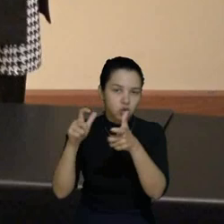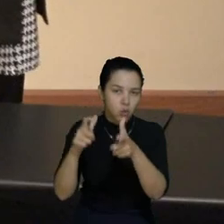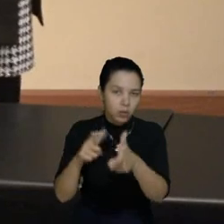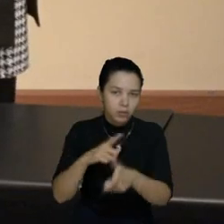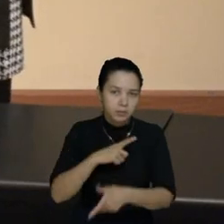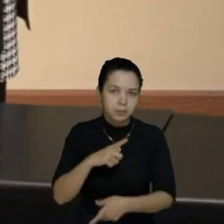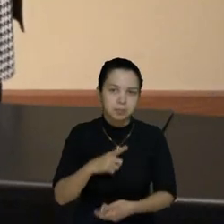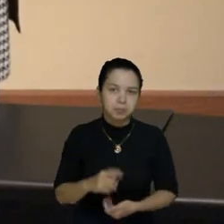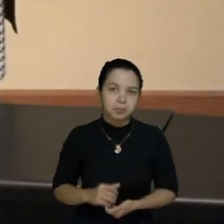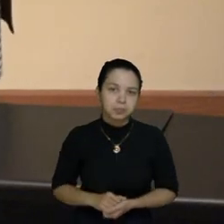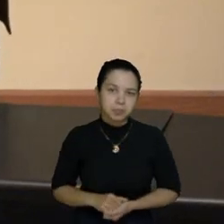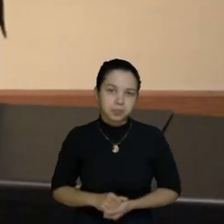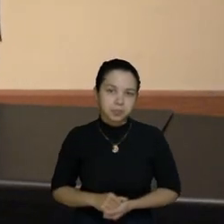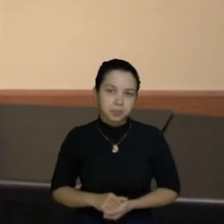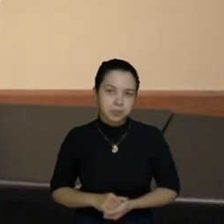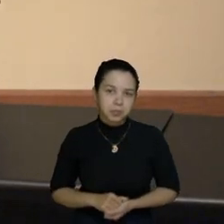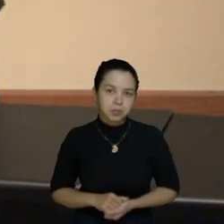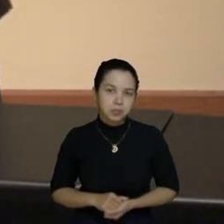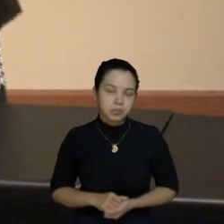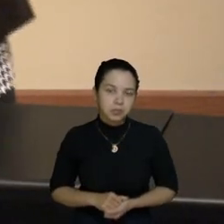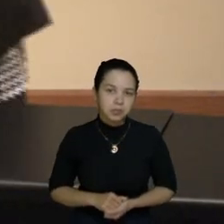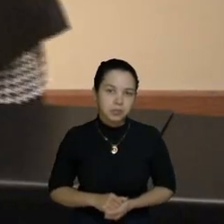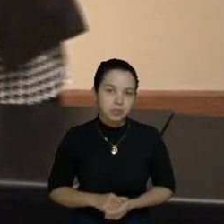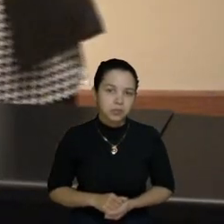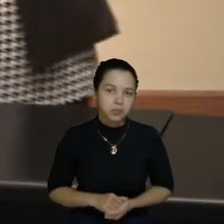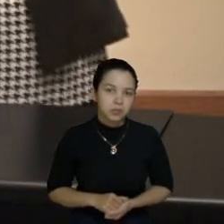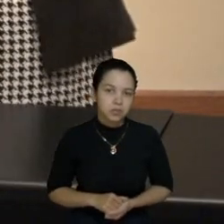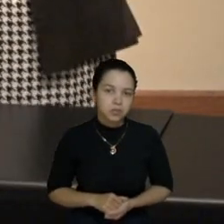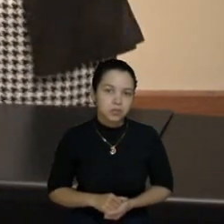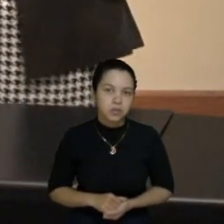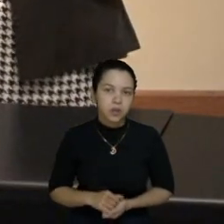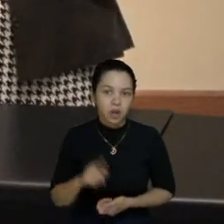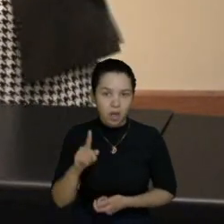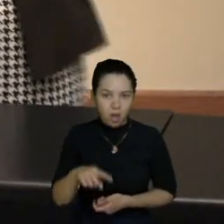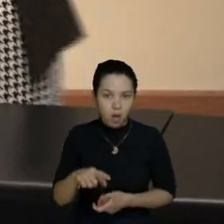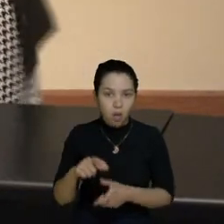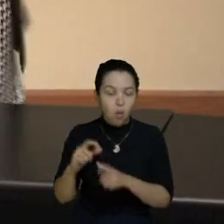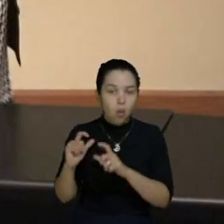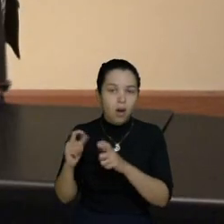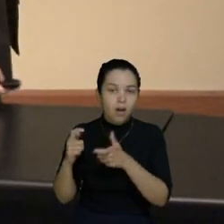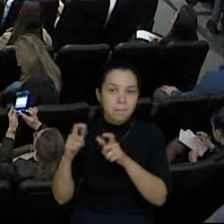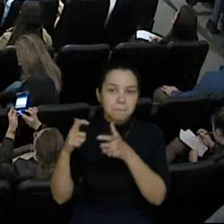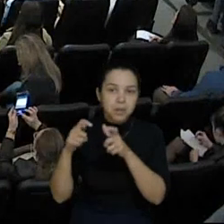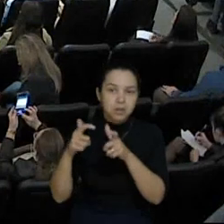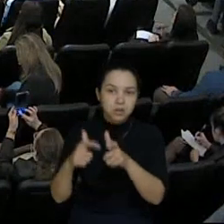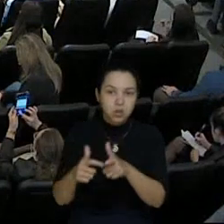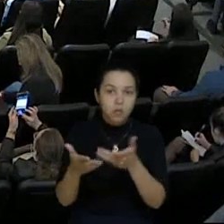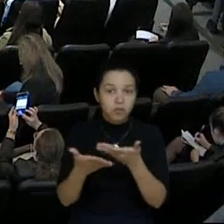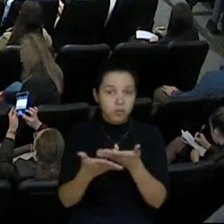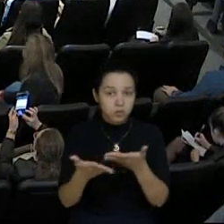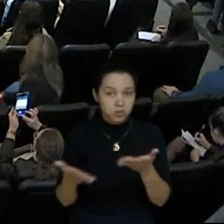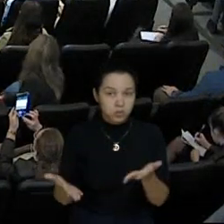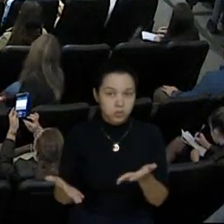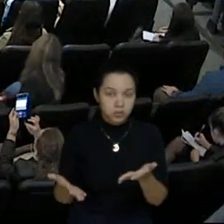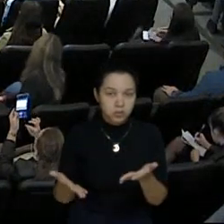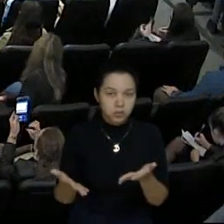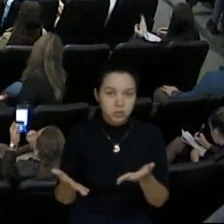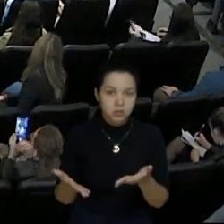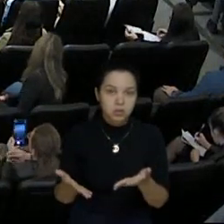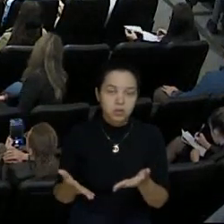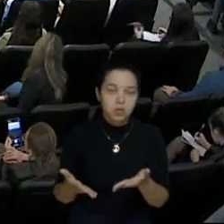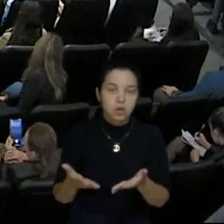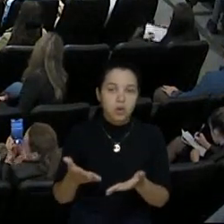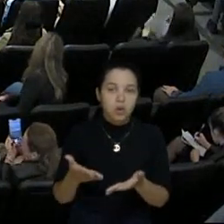trajetória eh Essa é a o caminho para vocês chegarem nas nossas eh nos